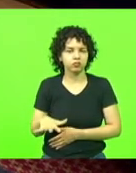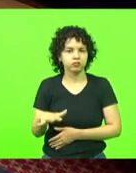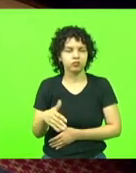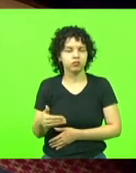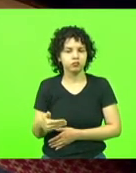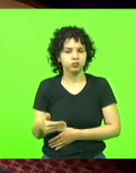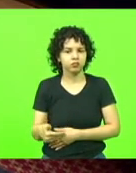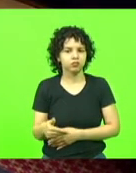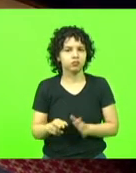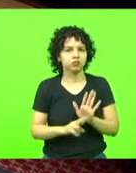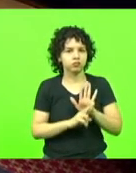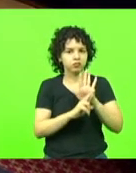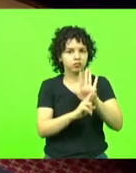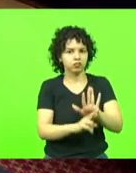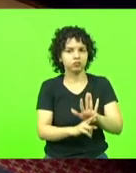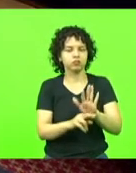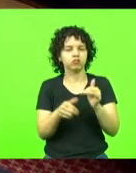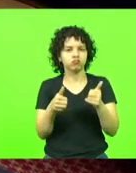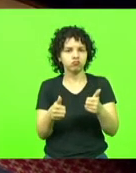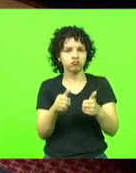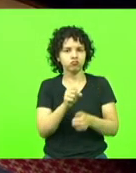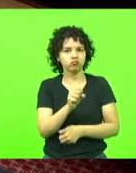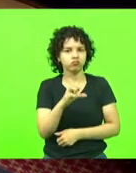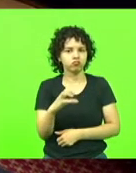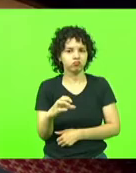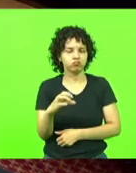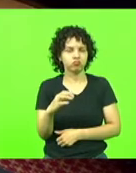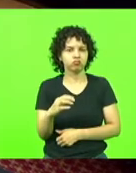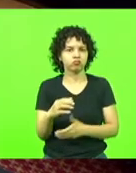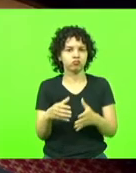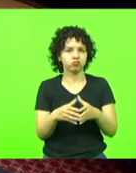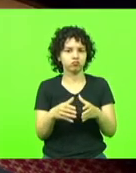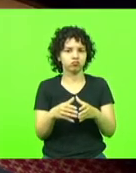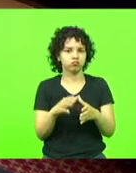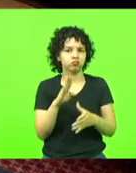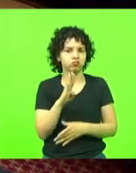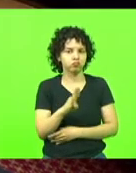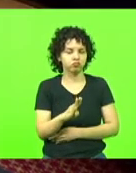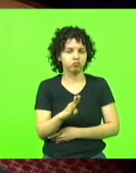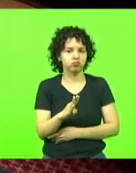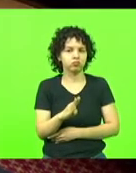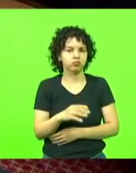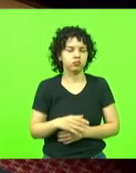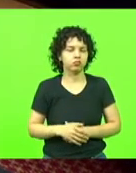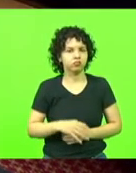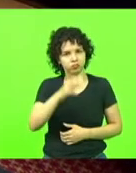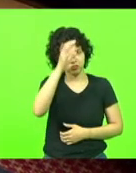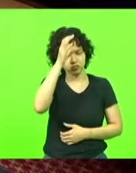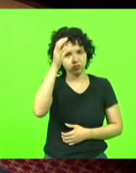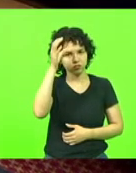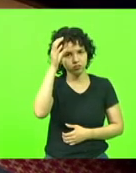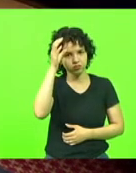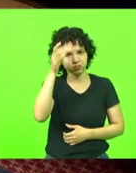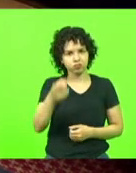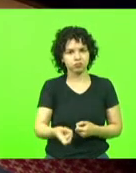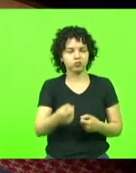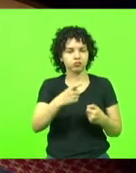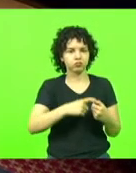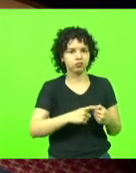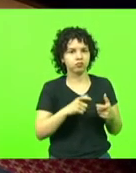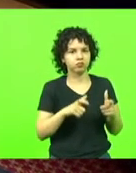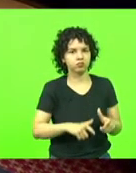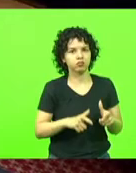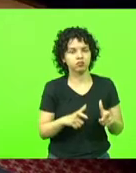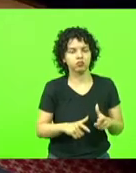bem representar Santa Catarina na Série B. Acho que o Criciúma retomando para o seu lugar numa caminhada